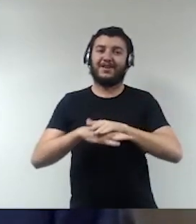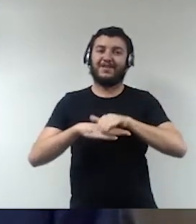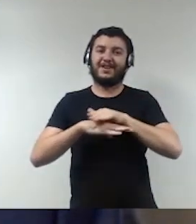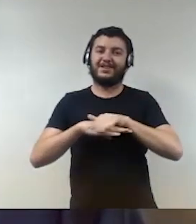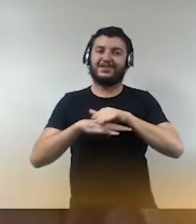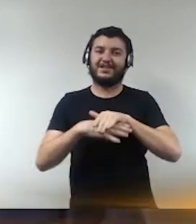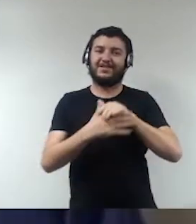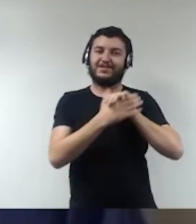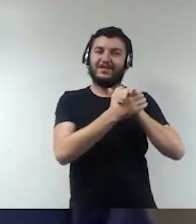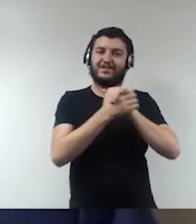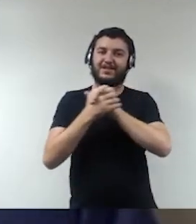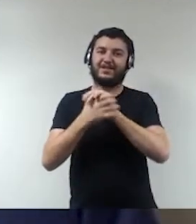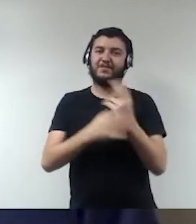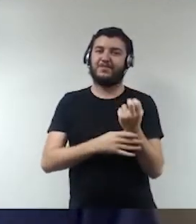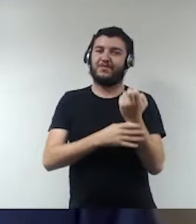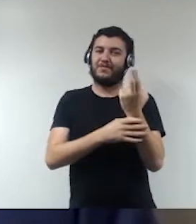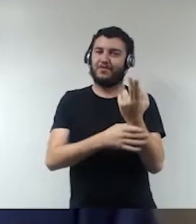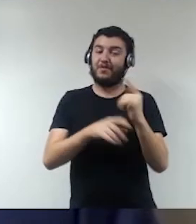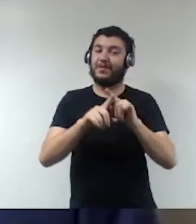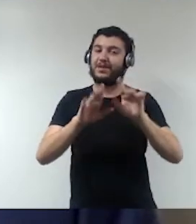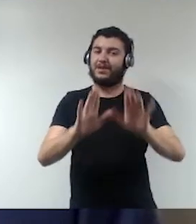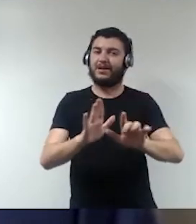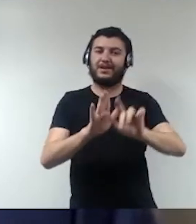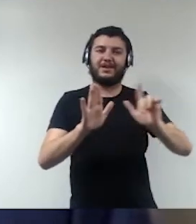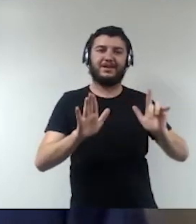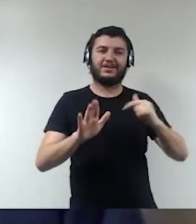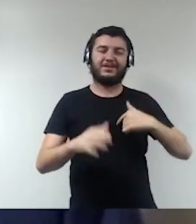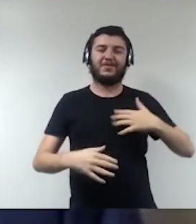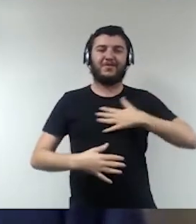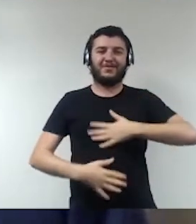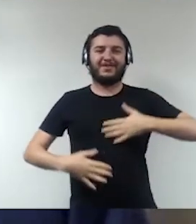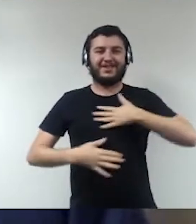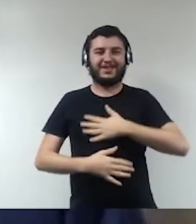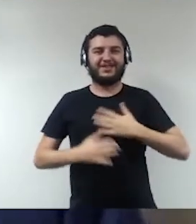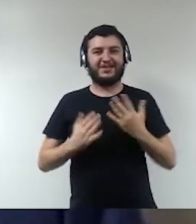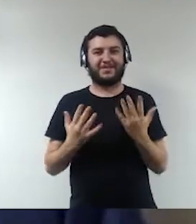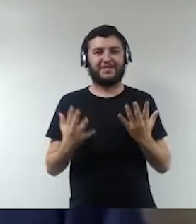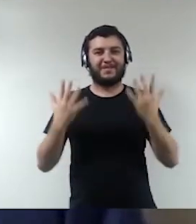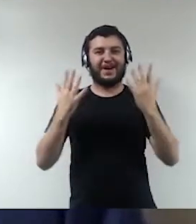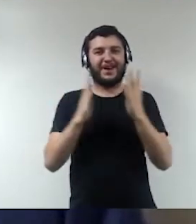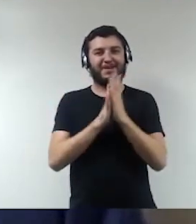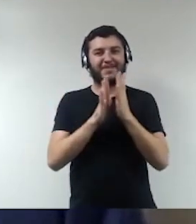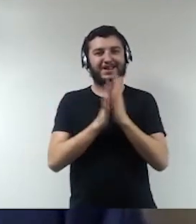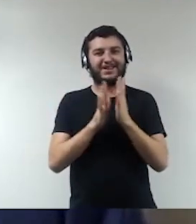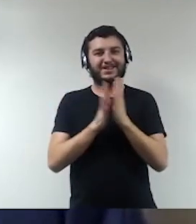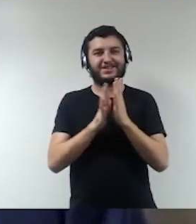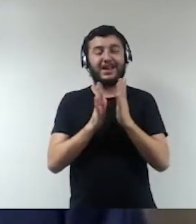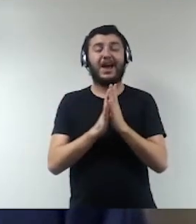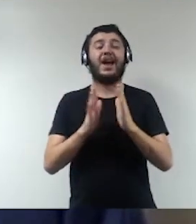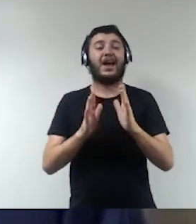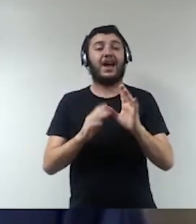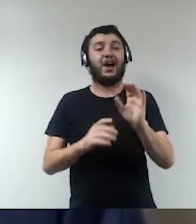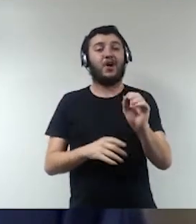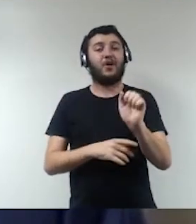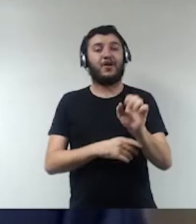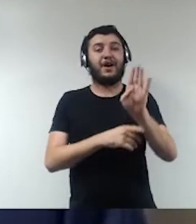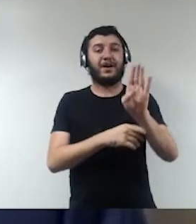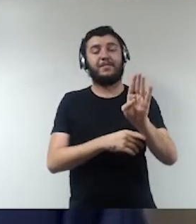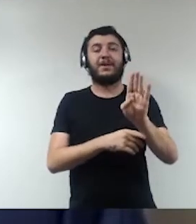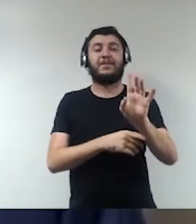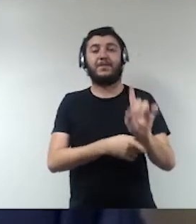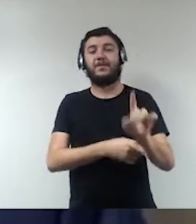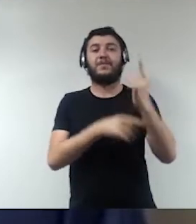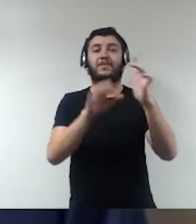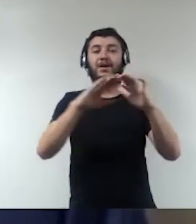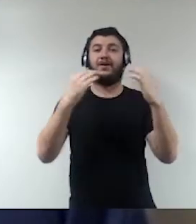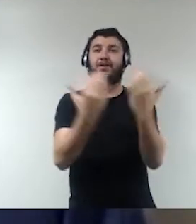saudações. Antes, porém, gostaria de parabenizar a OAB pela iniciativa do Congresso e agradecer